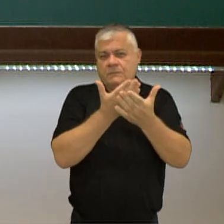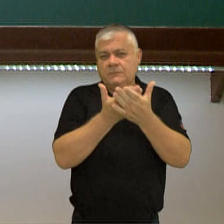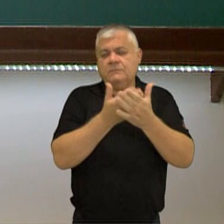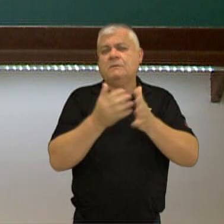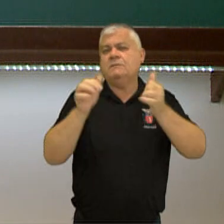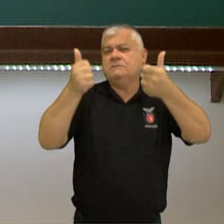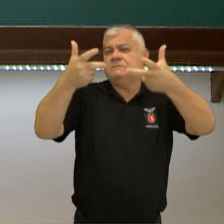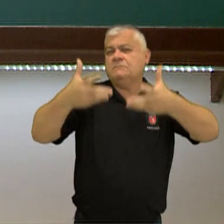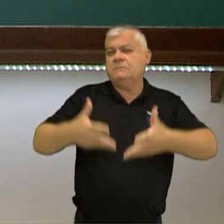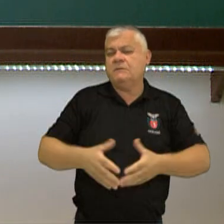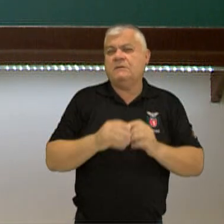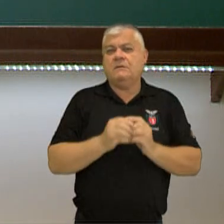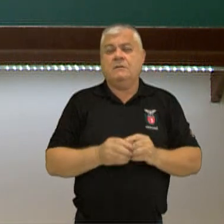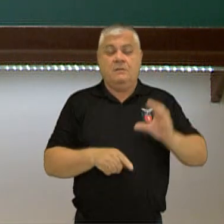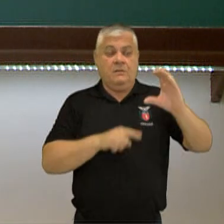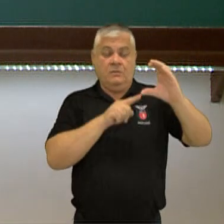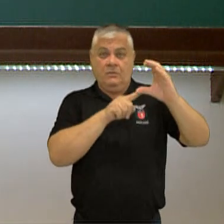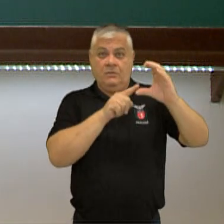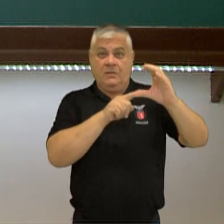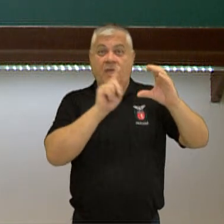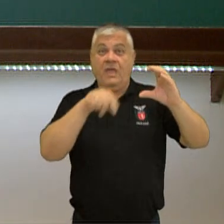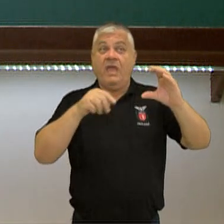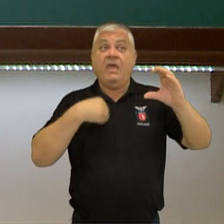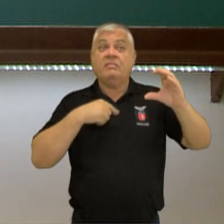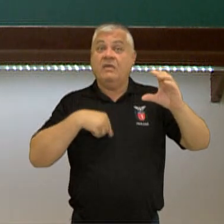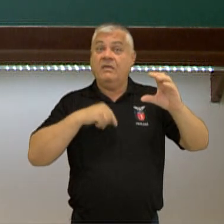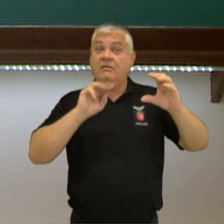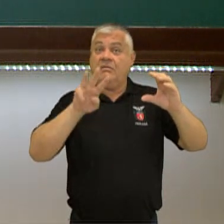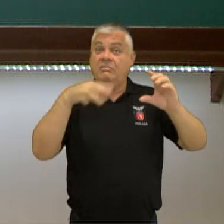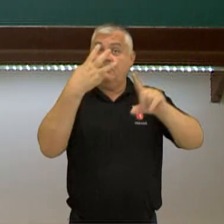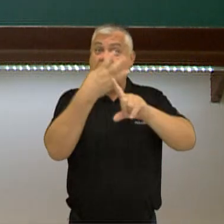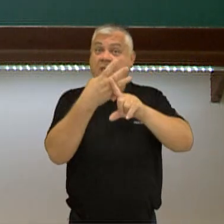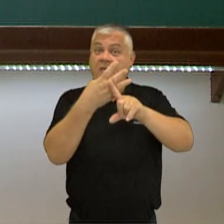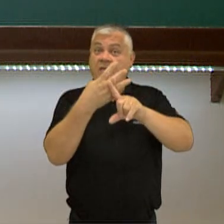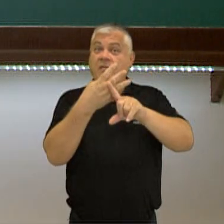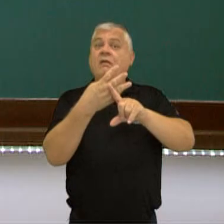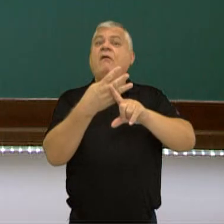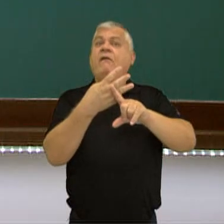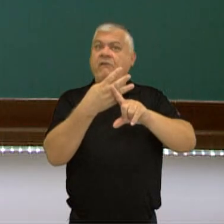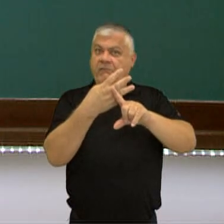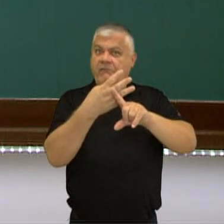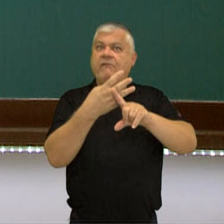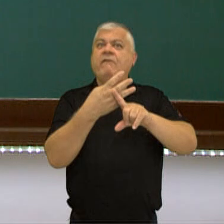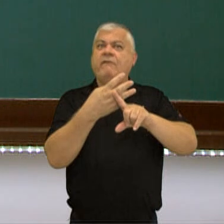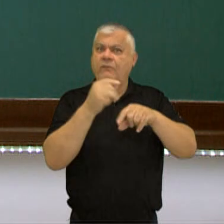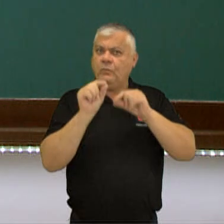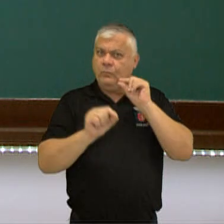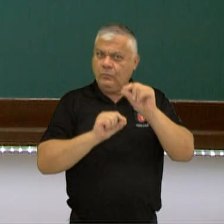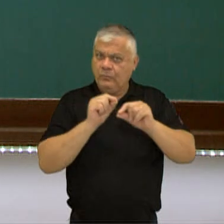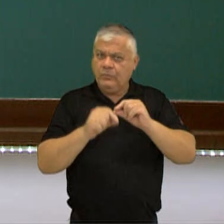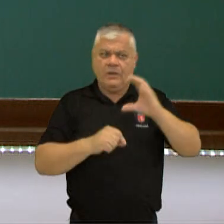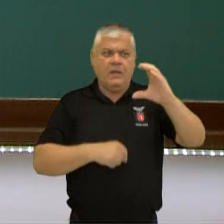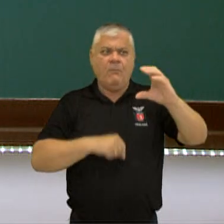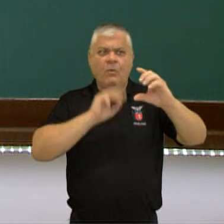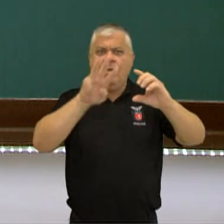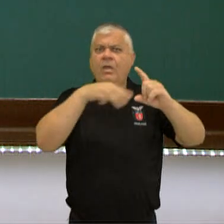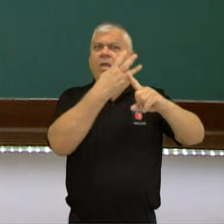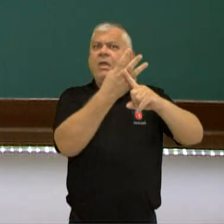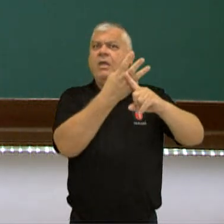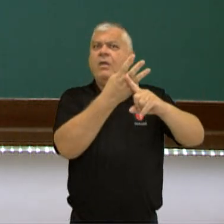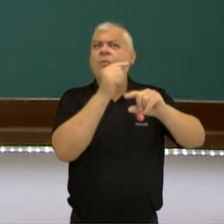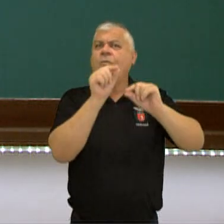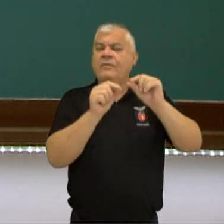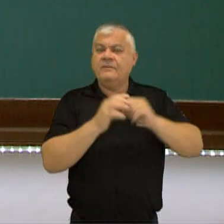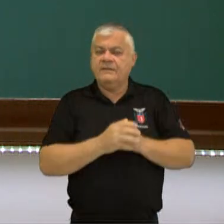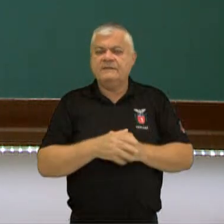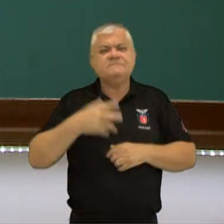nos diz que o carbono é tetravalente. E o que vem a ser o carbono tetravalente?